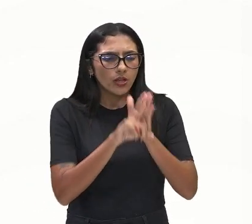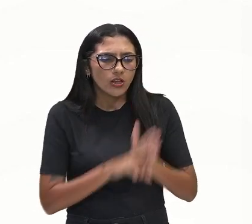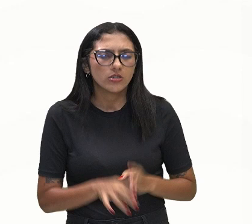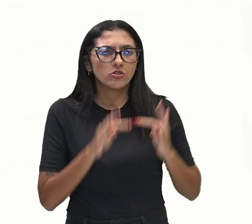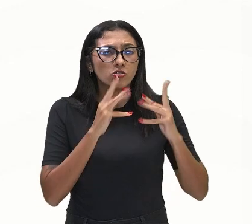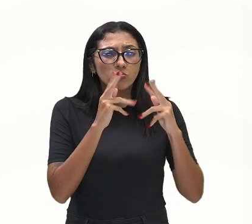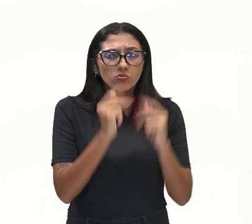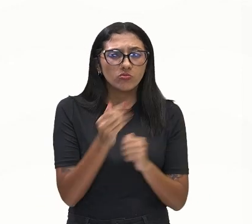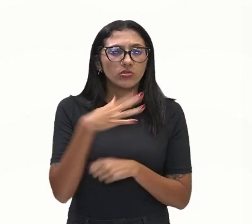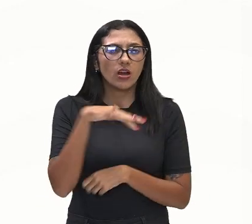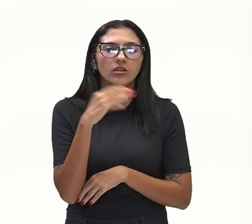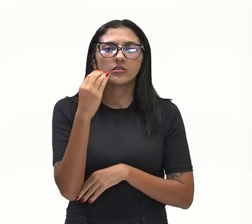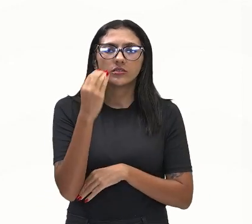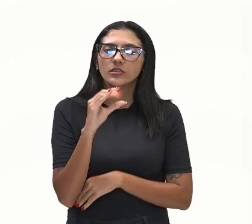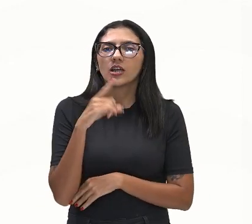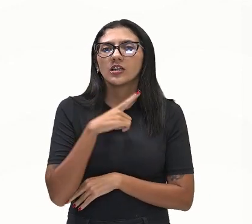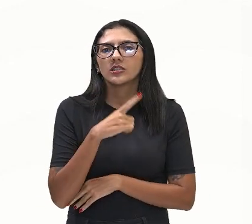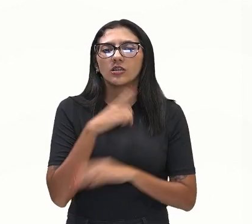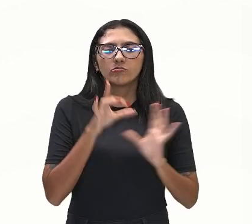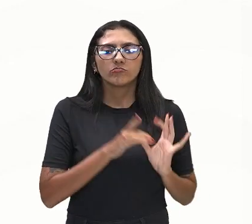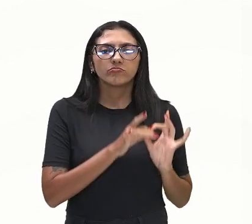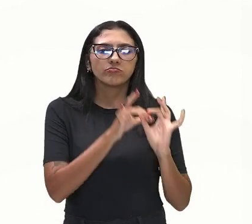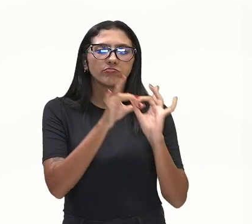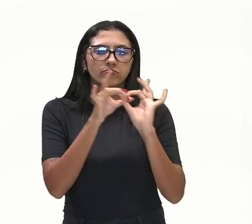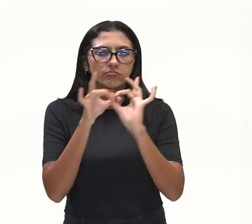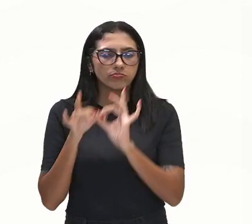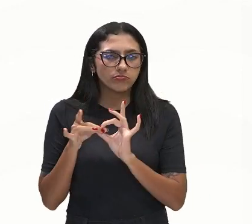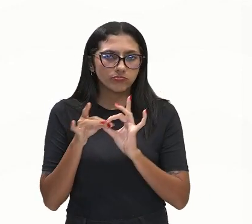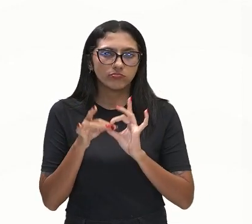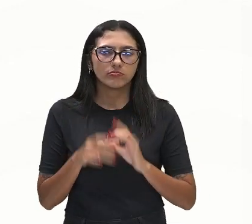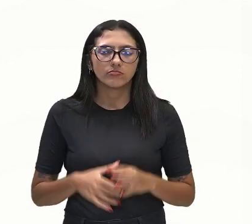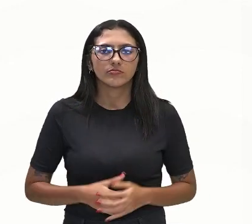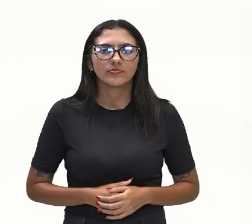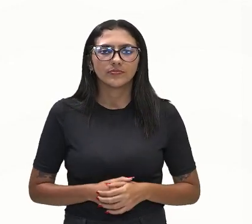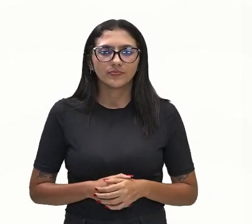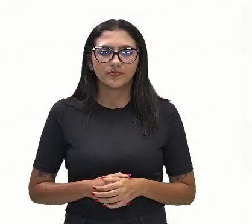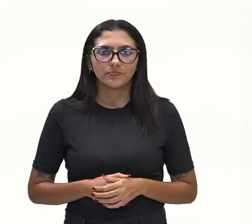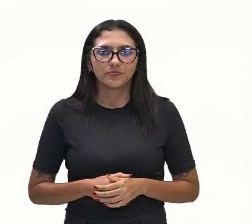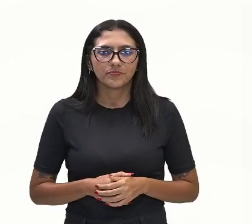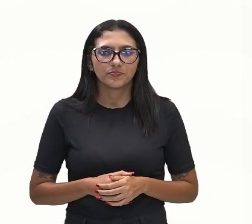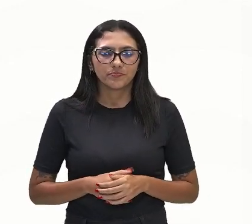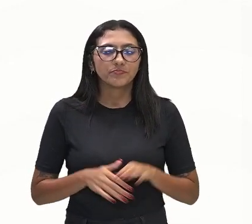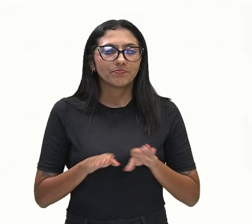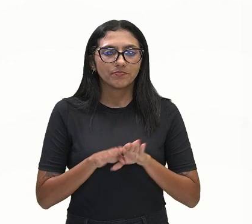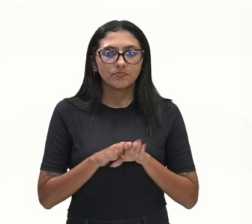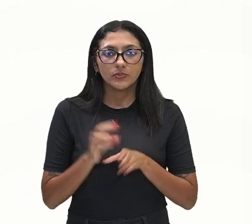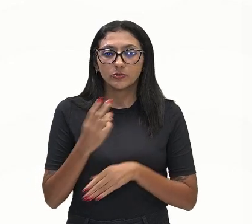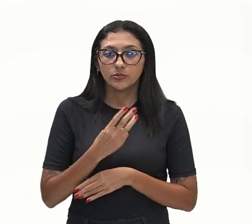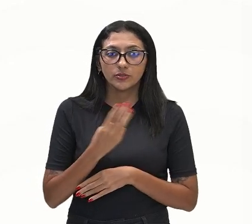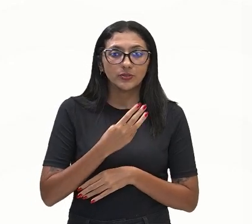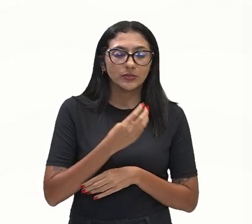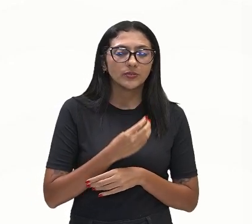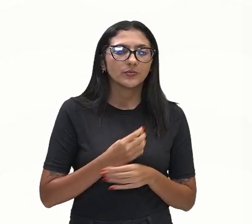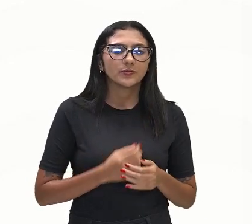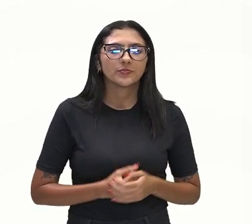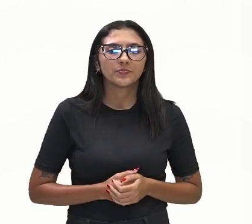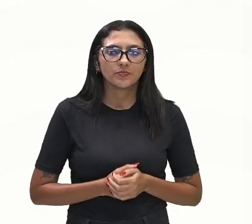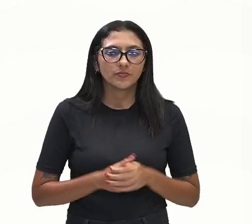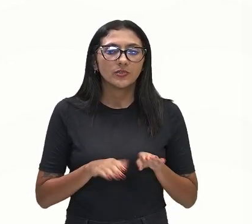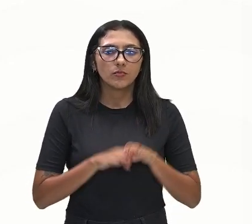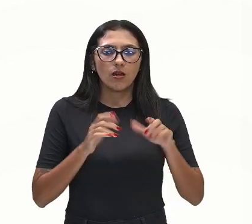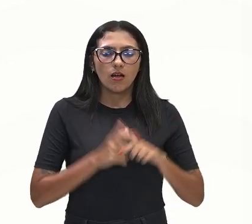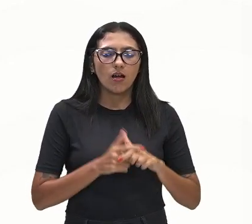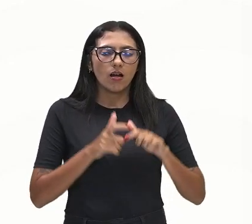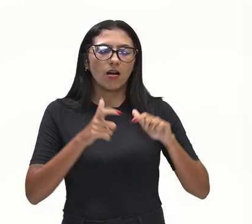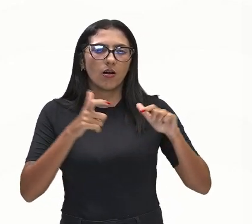científicos vão fazer parte da mobilização global. E aí o terceiro ponto positivo é que há o aumento da